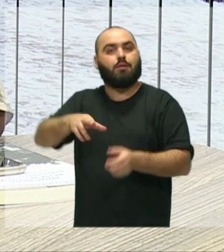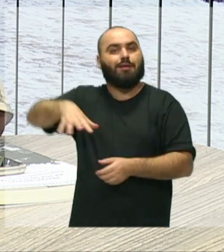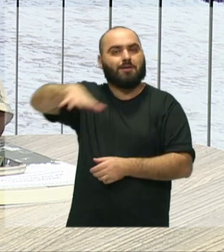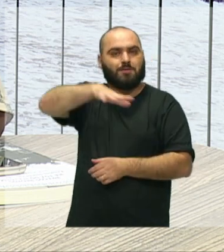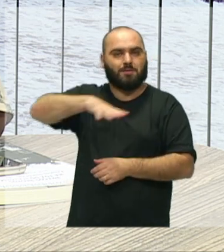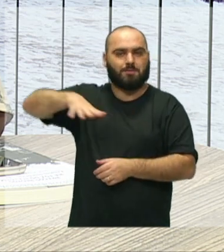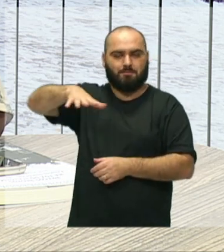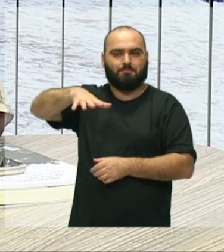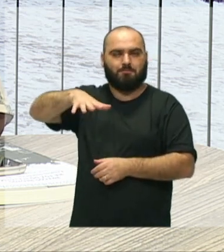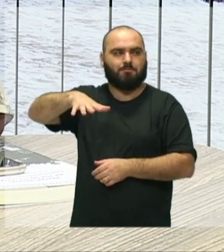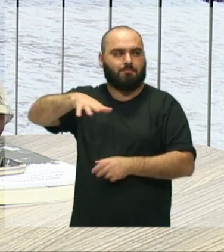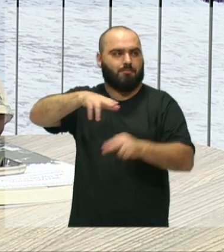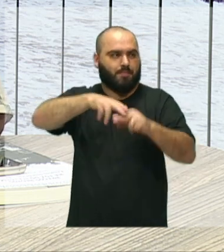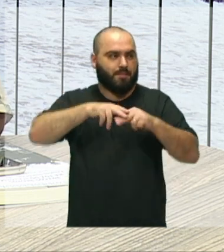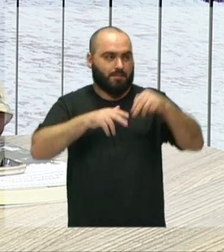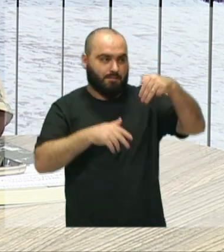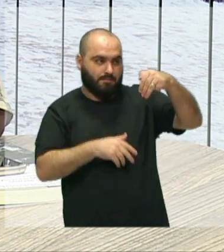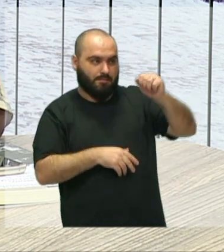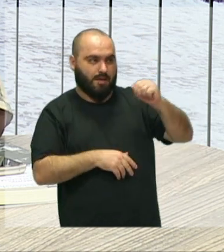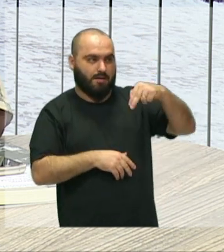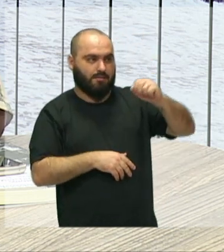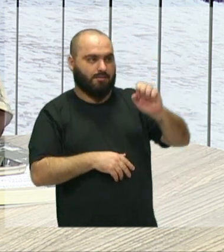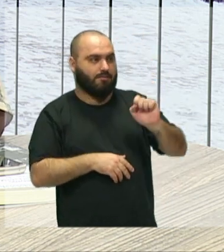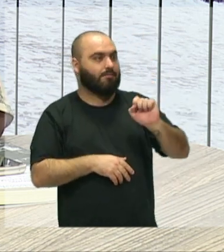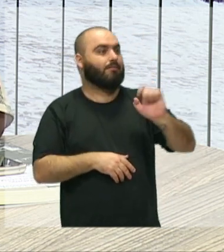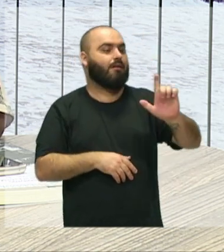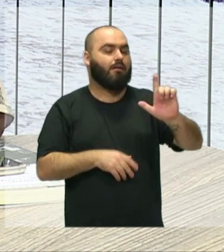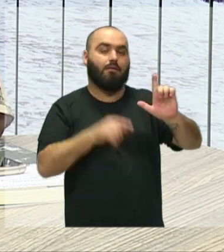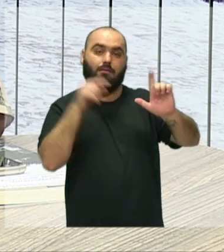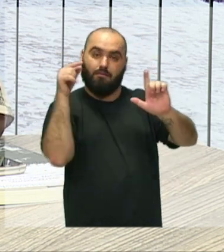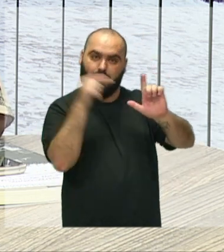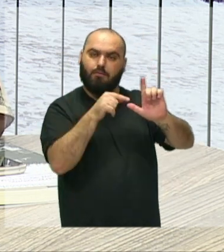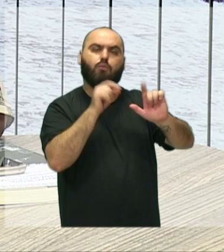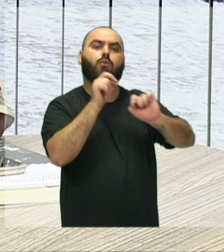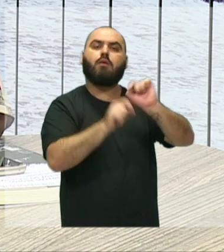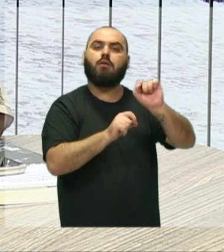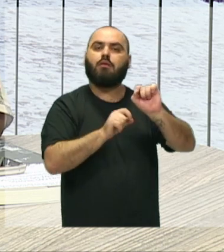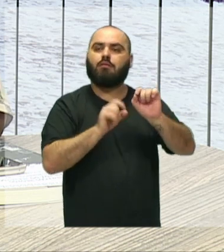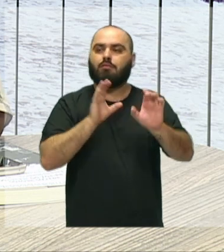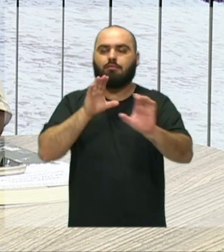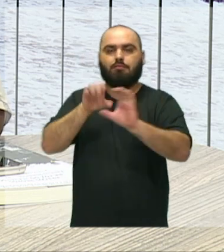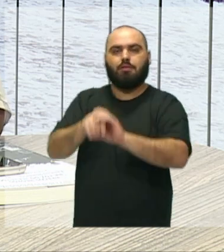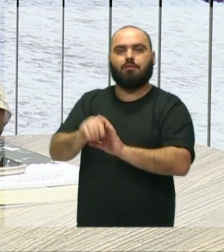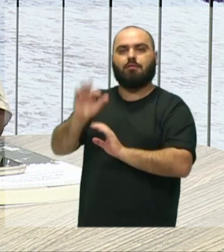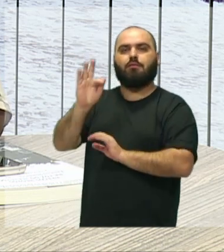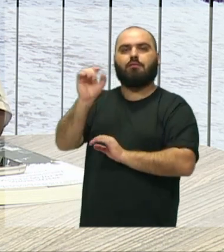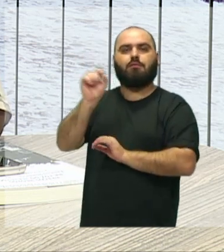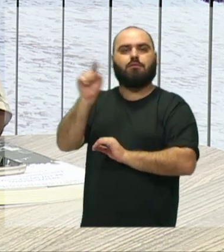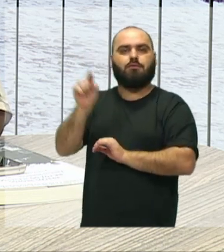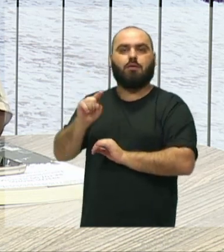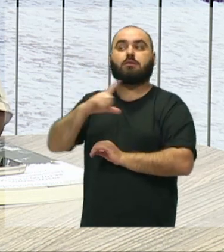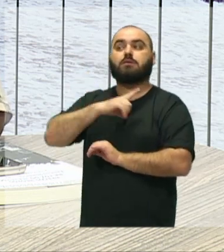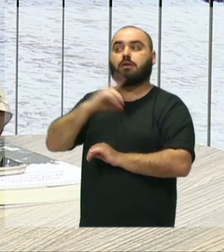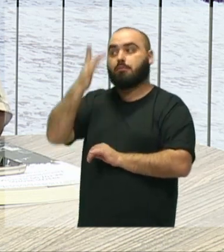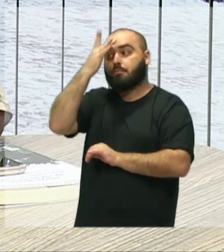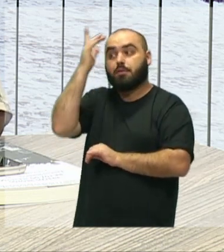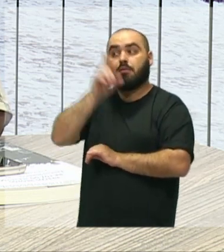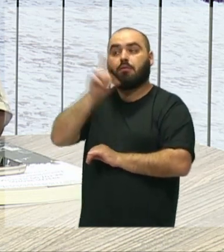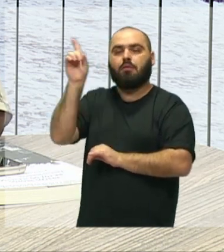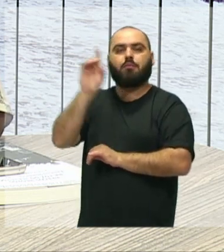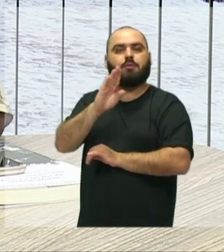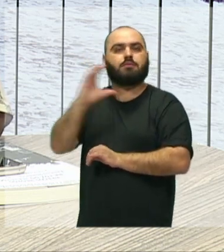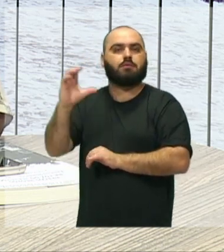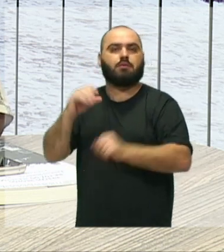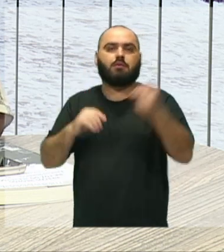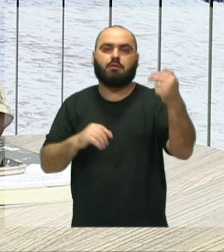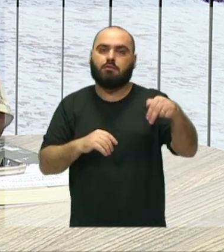Manuel Martins dos Passos, da Foz do Itajaí, porque nós temos pessoas ligadas ao Balneário Camboriú, de Navegantes,